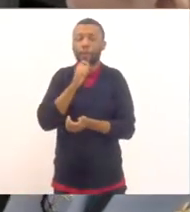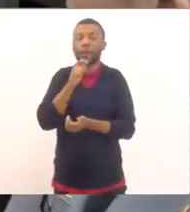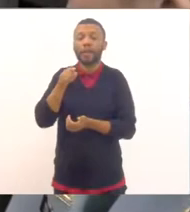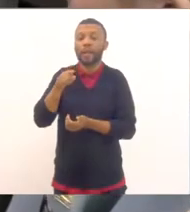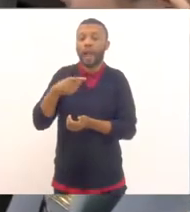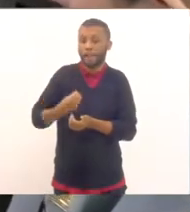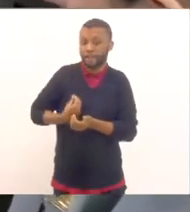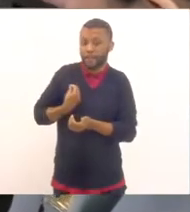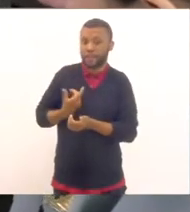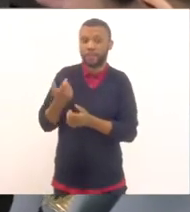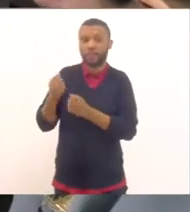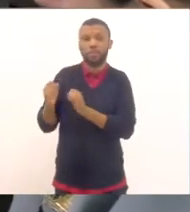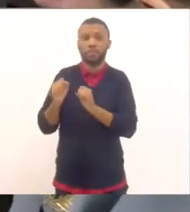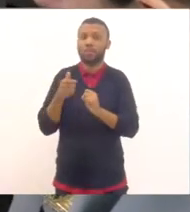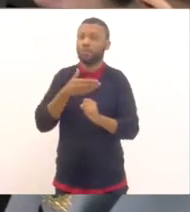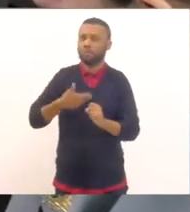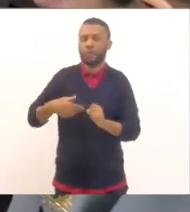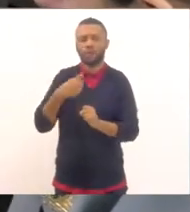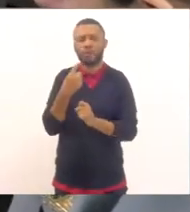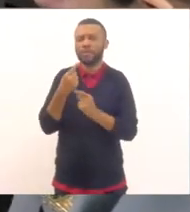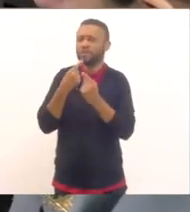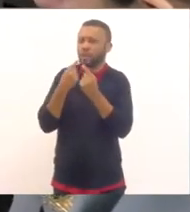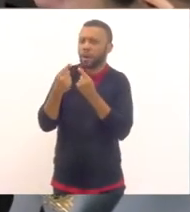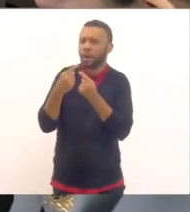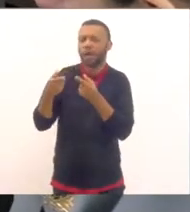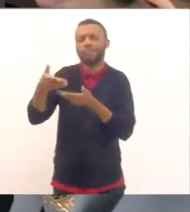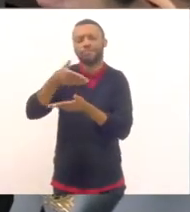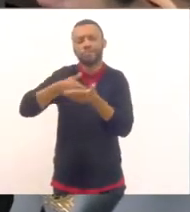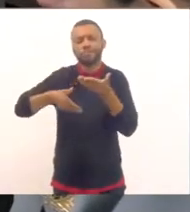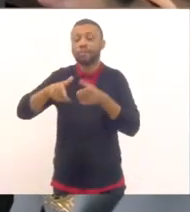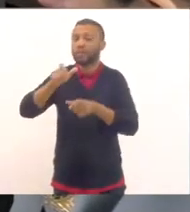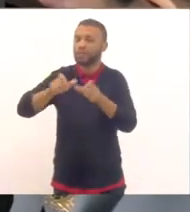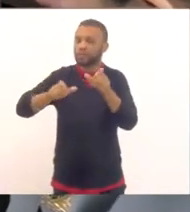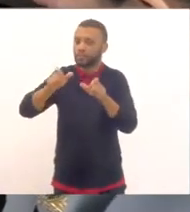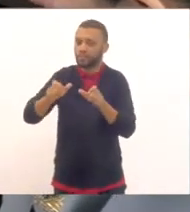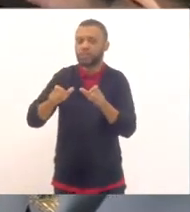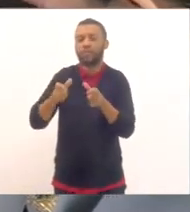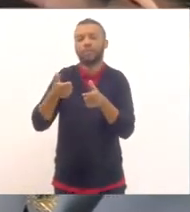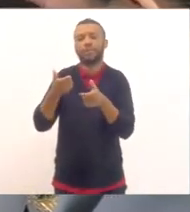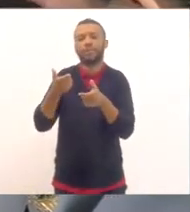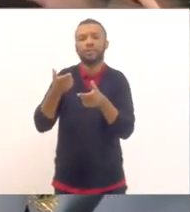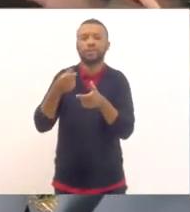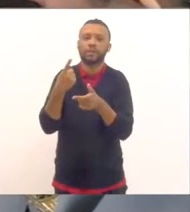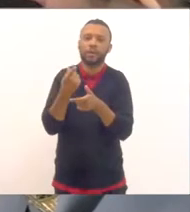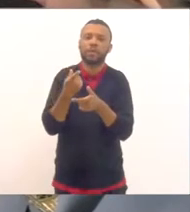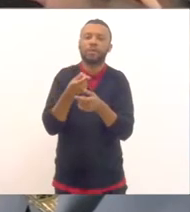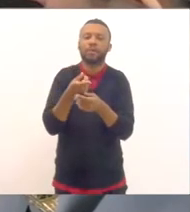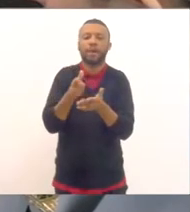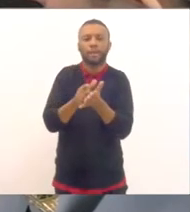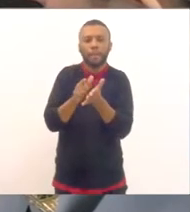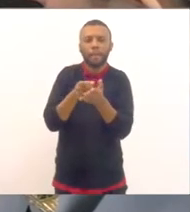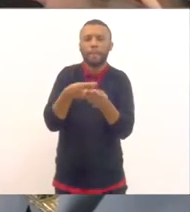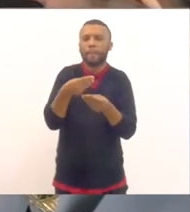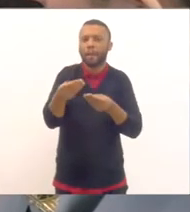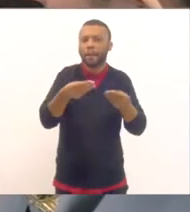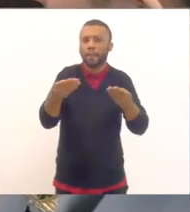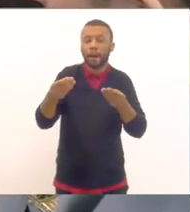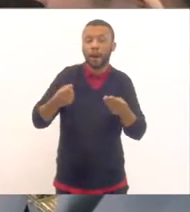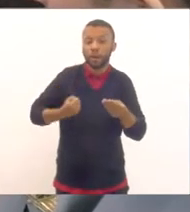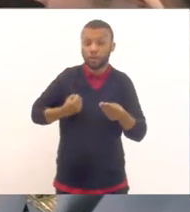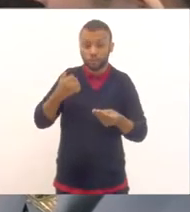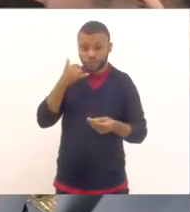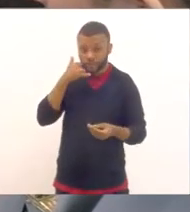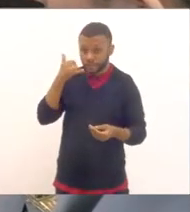público então nosso policiais também conversa diálogo ali com os usuários é feita a distribuição de alguns conflitos com os números da Polícia